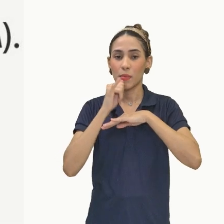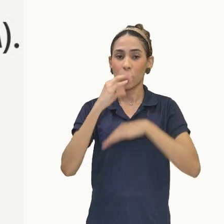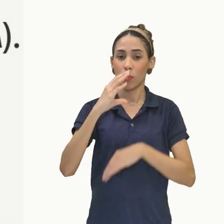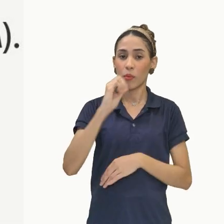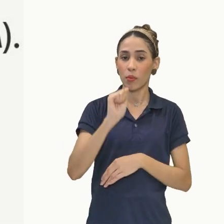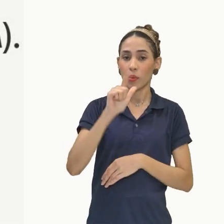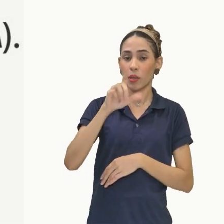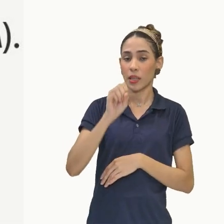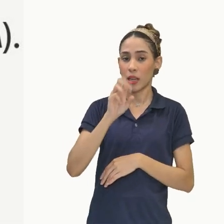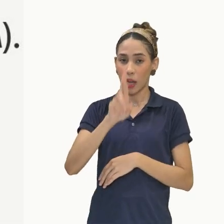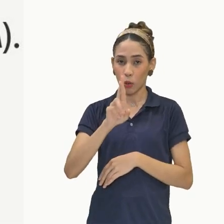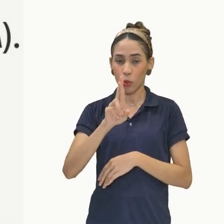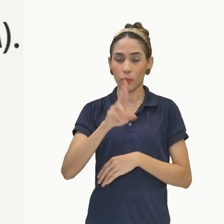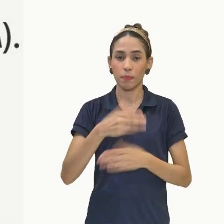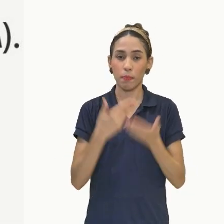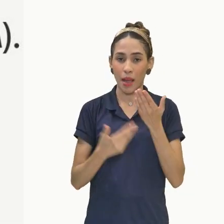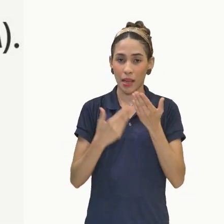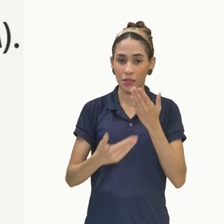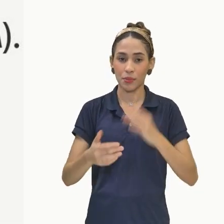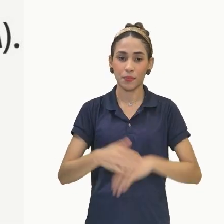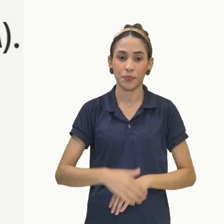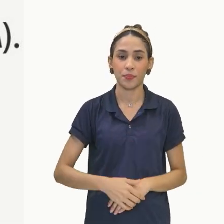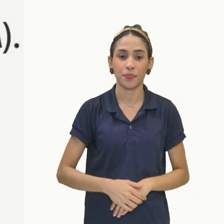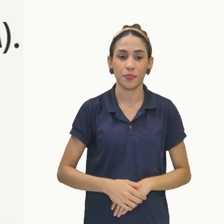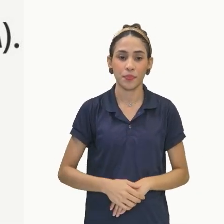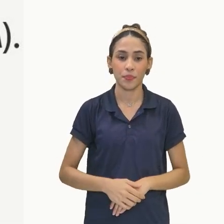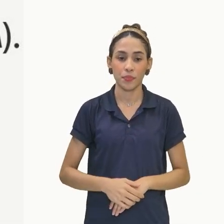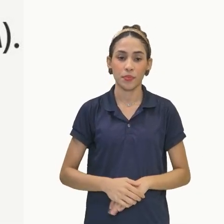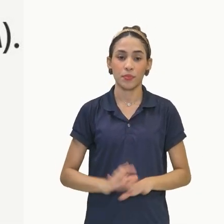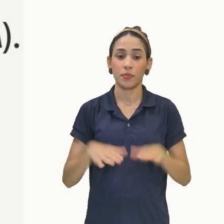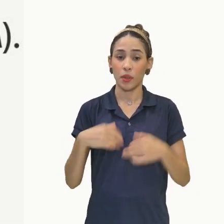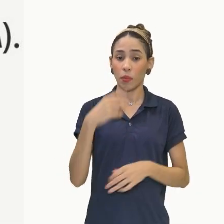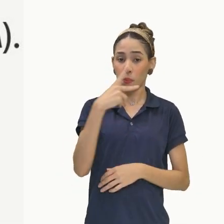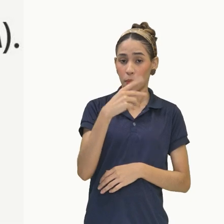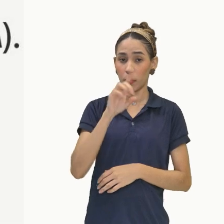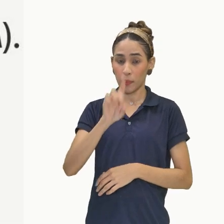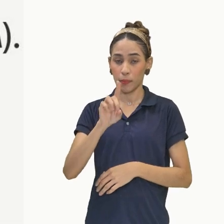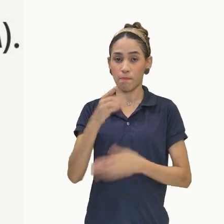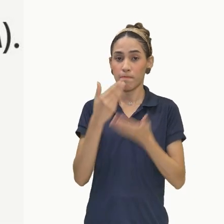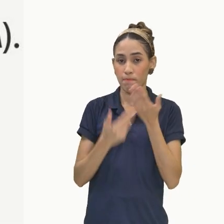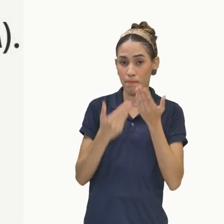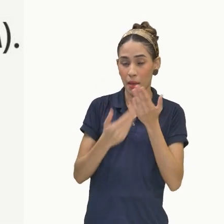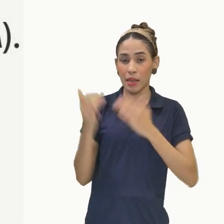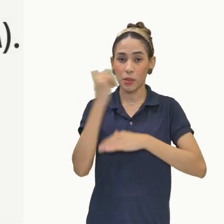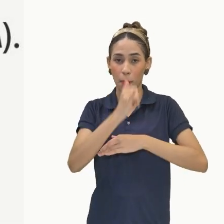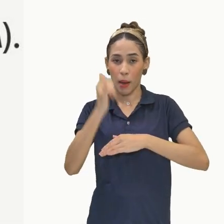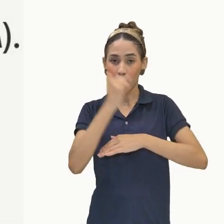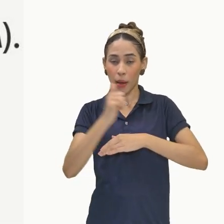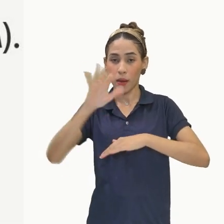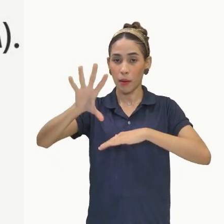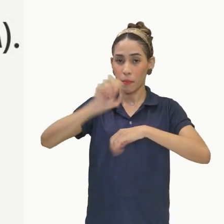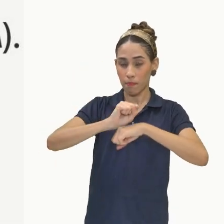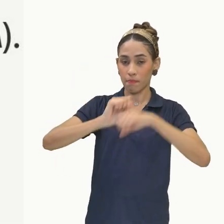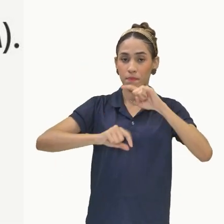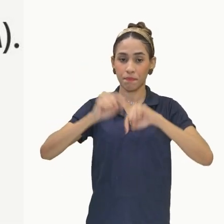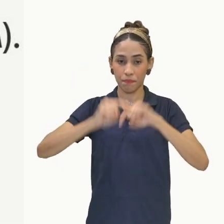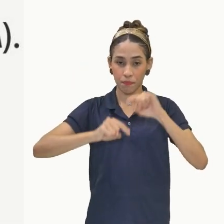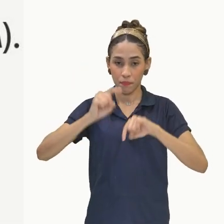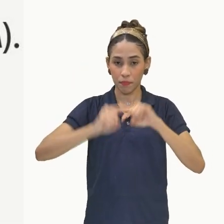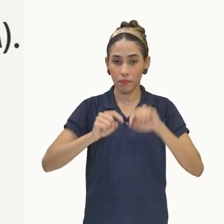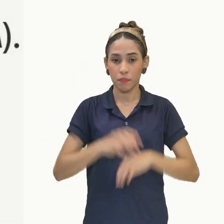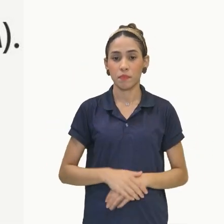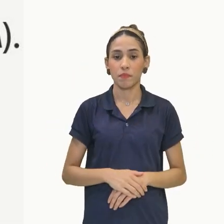Joule, né? Então a potência dissipada é aquela potência que é perdida pelo receptor. E ela é calculada em cima da